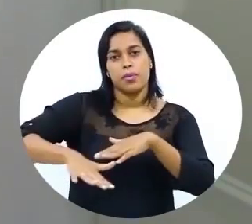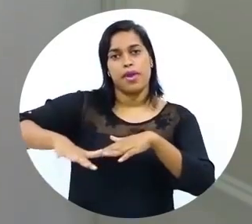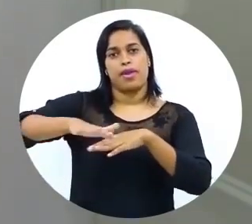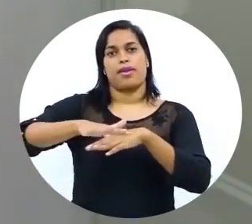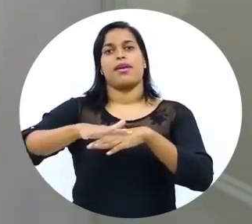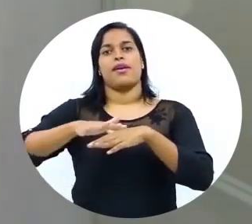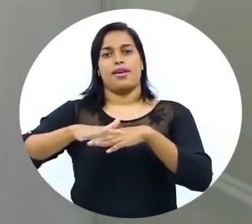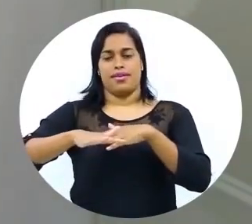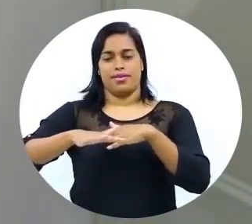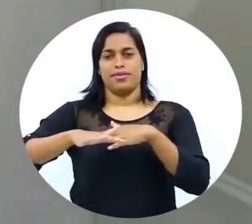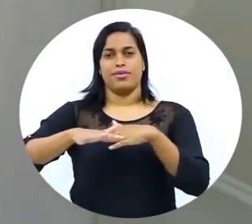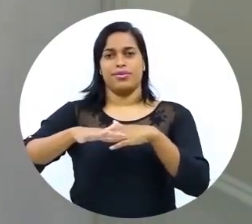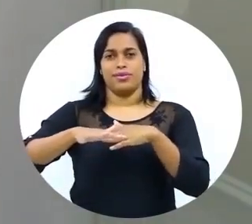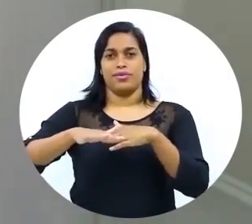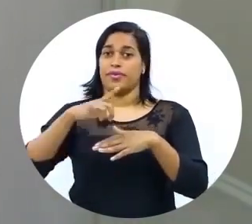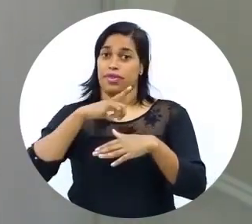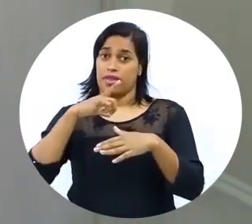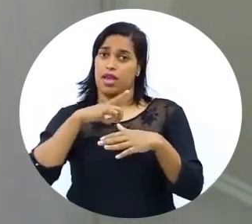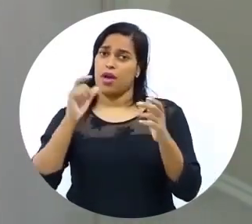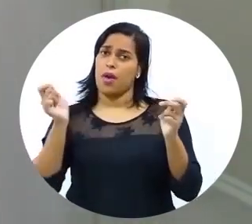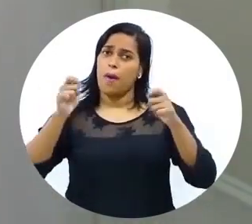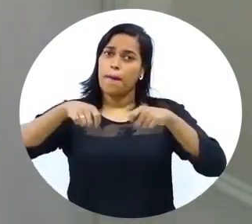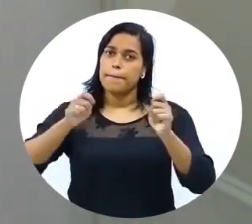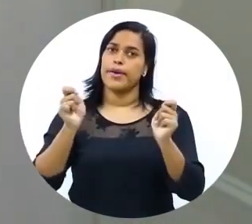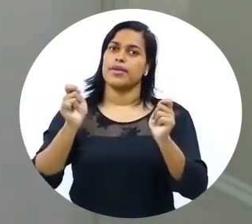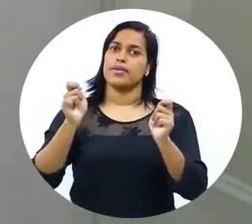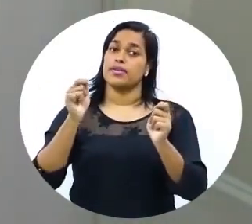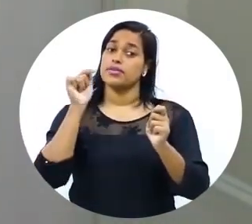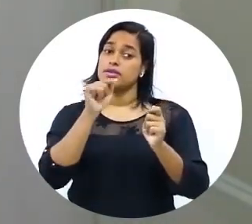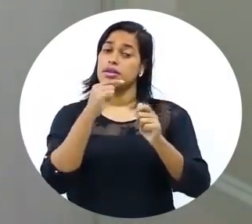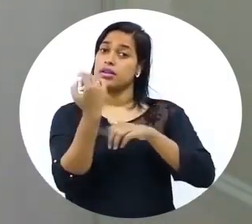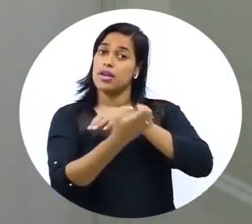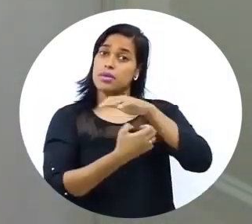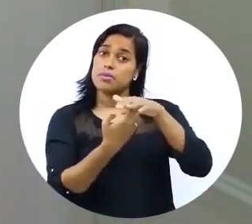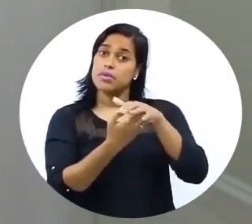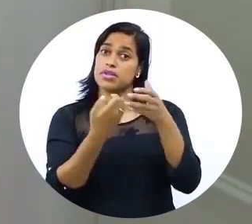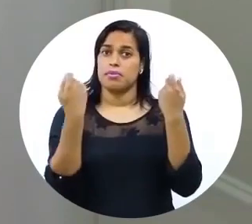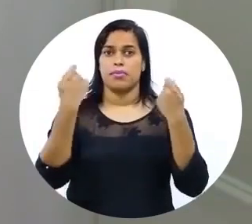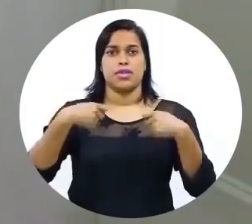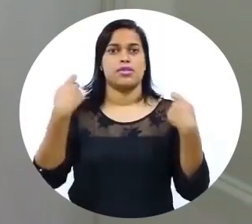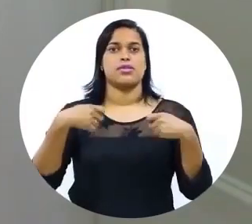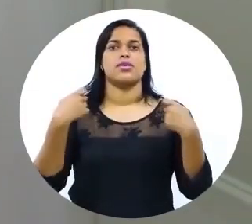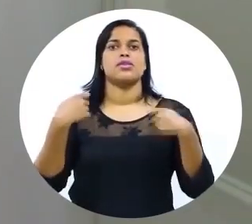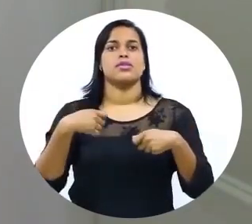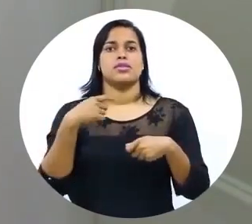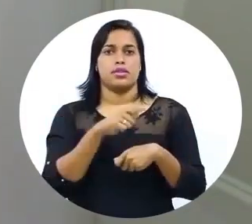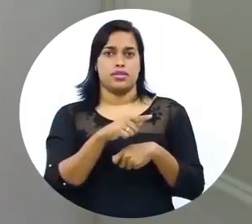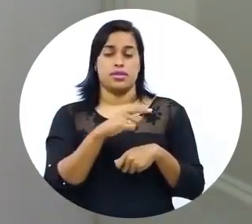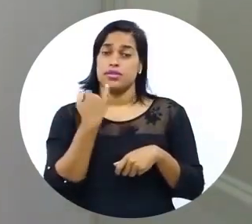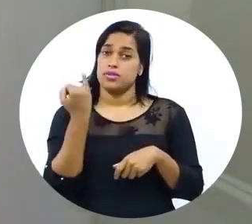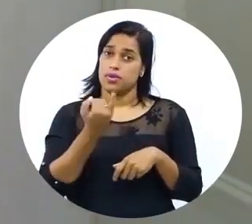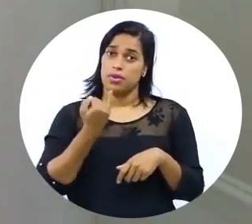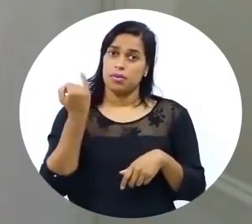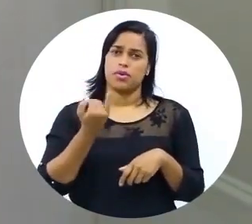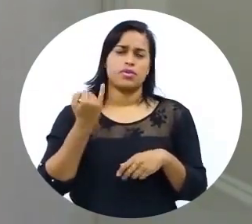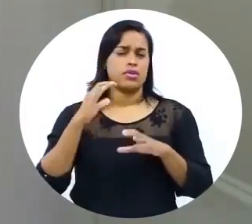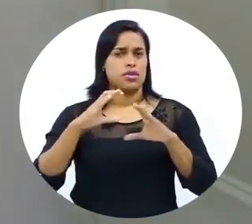que trazer competências que aquela empresa esteja demandando. E isso é